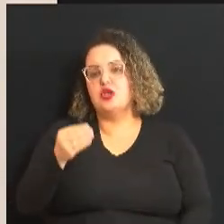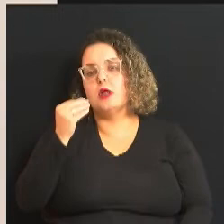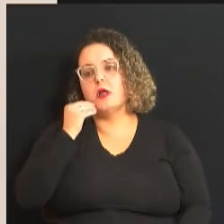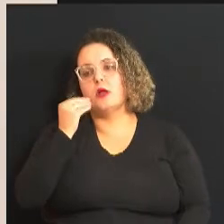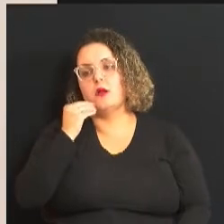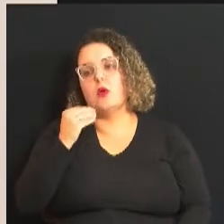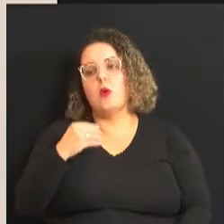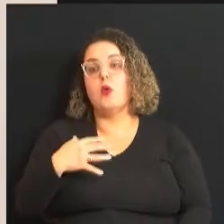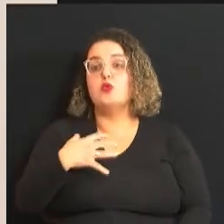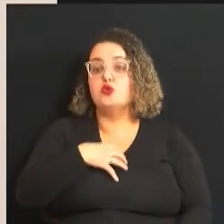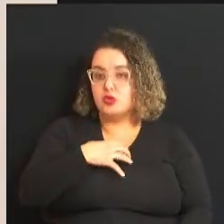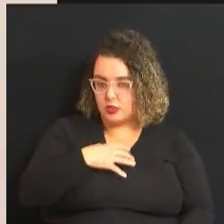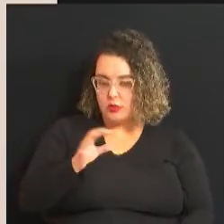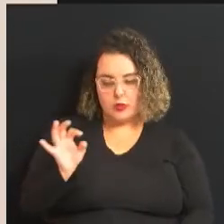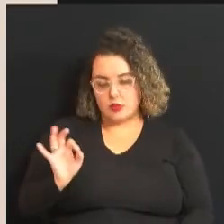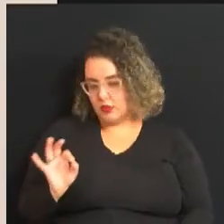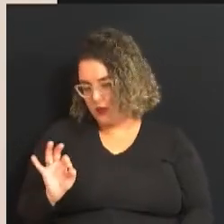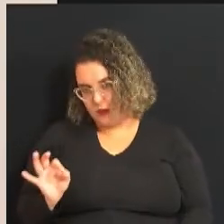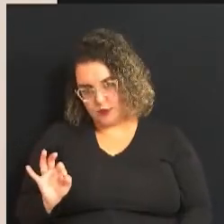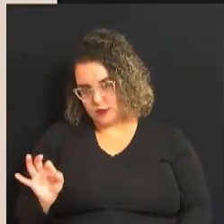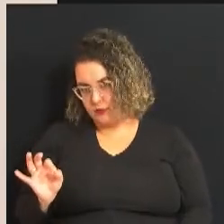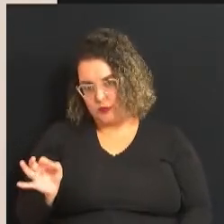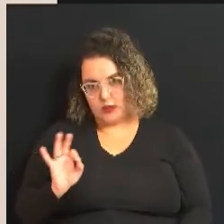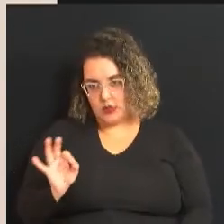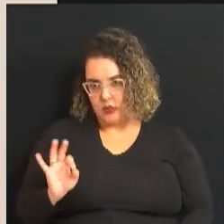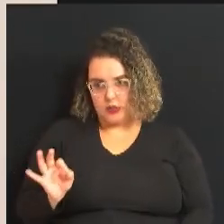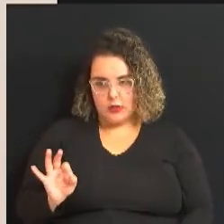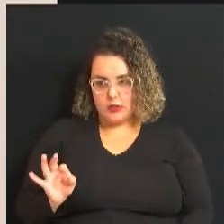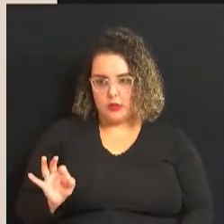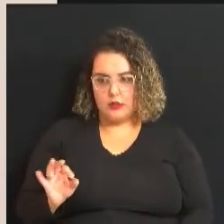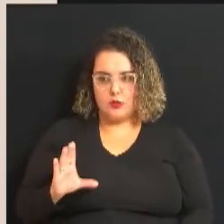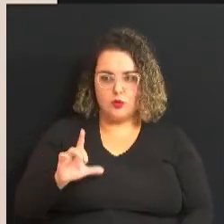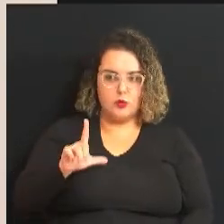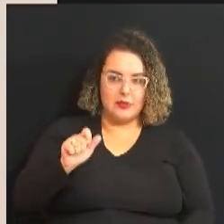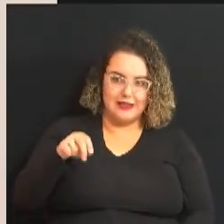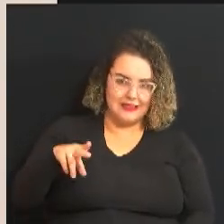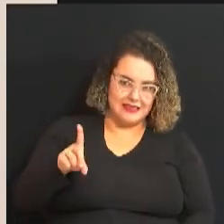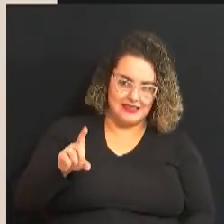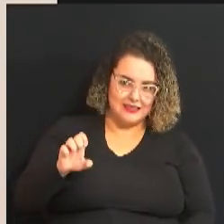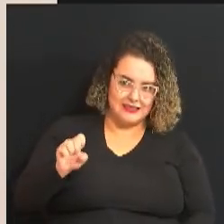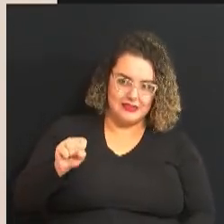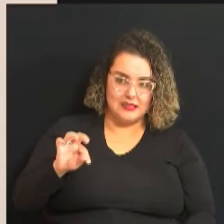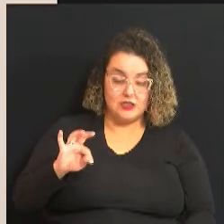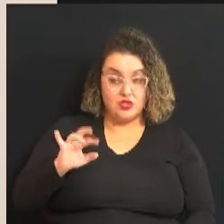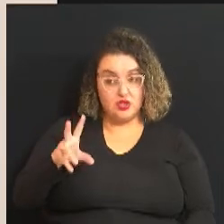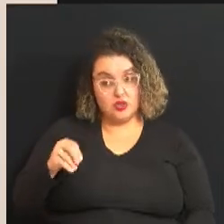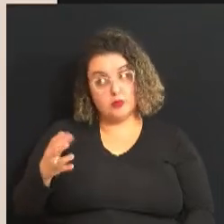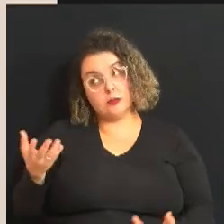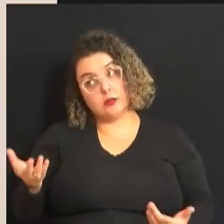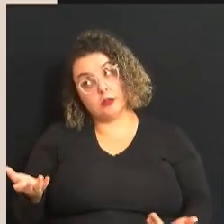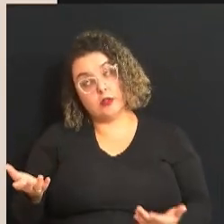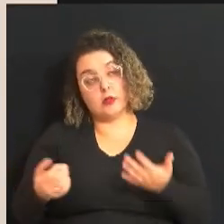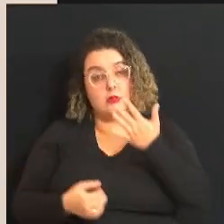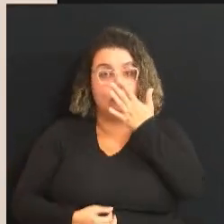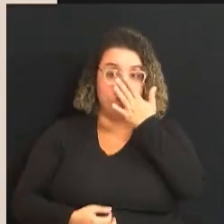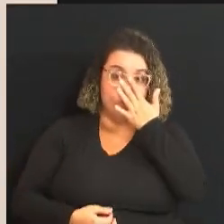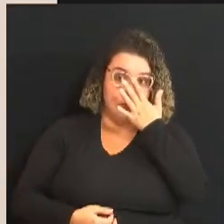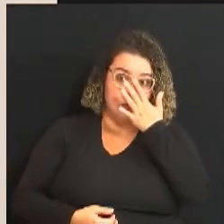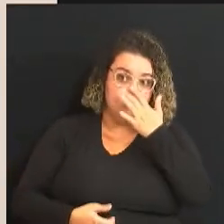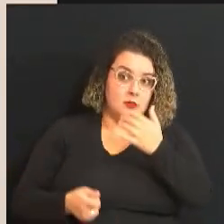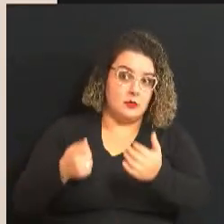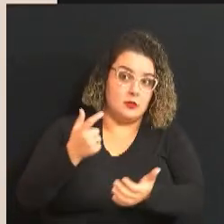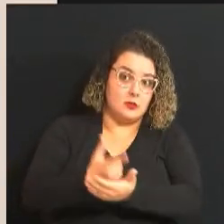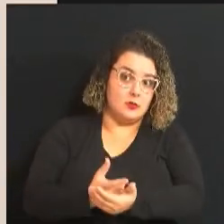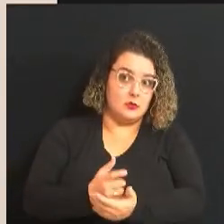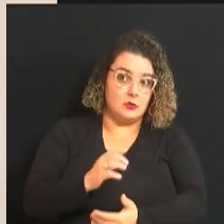método, tá? Então, não temos nenhum método clandestino no Brasil, a não ser que você compre não nos meios